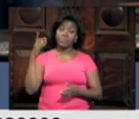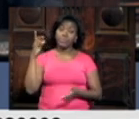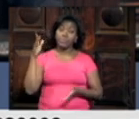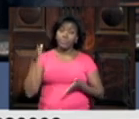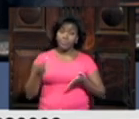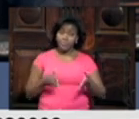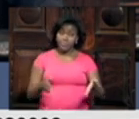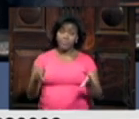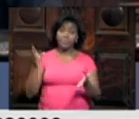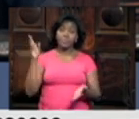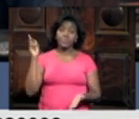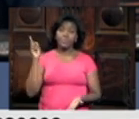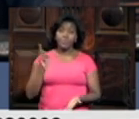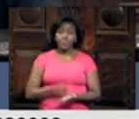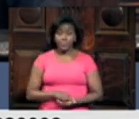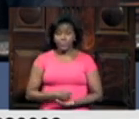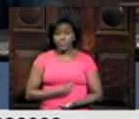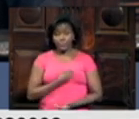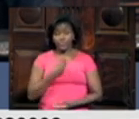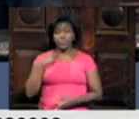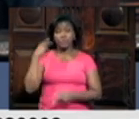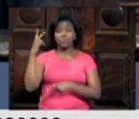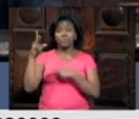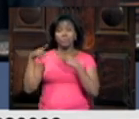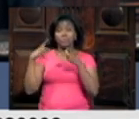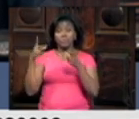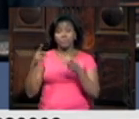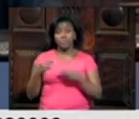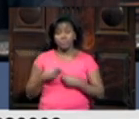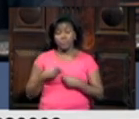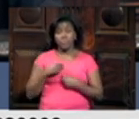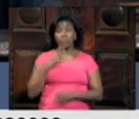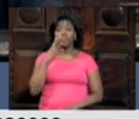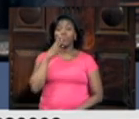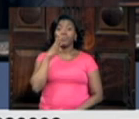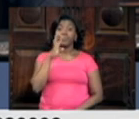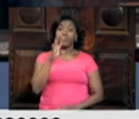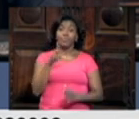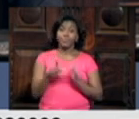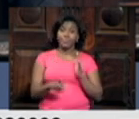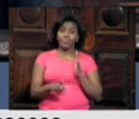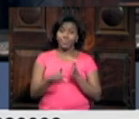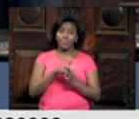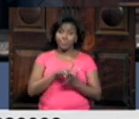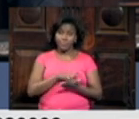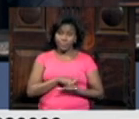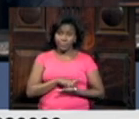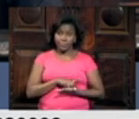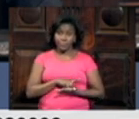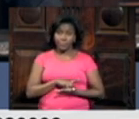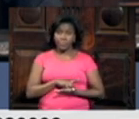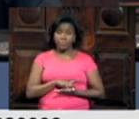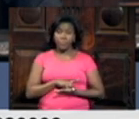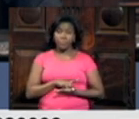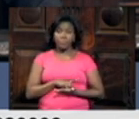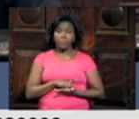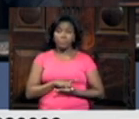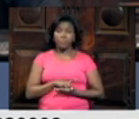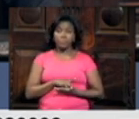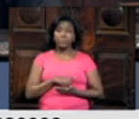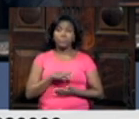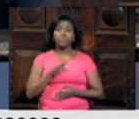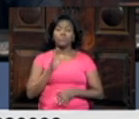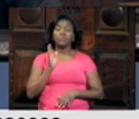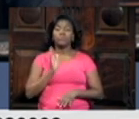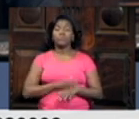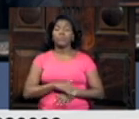vida, me presenteou com 4 dias de antecedência a maior vitória